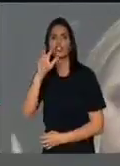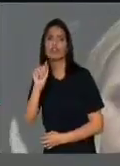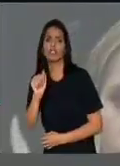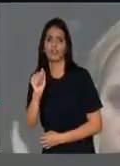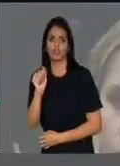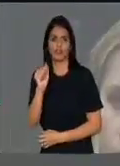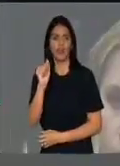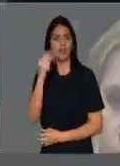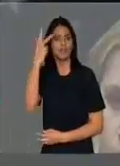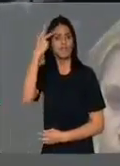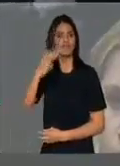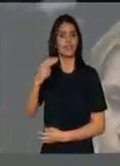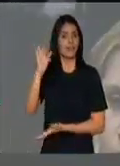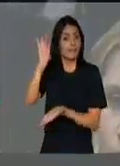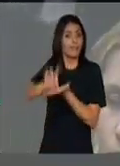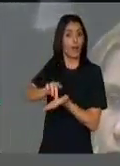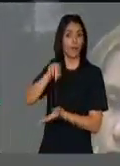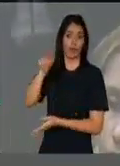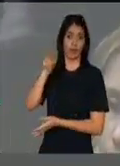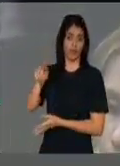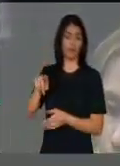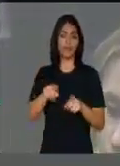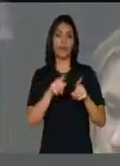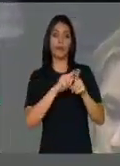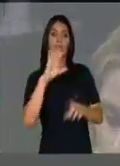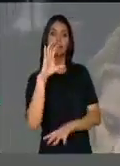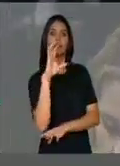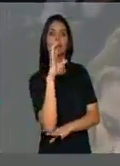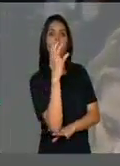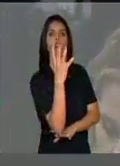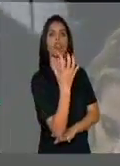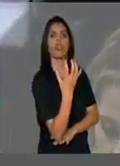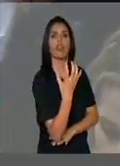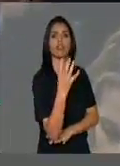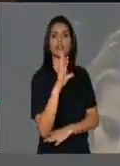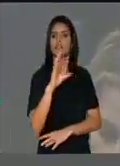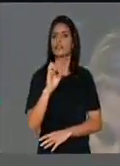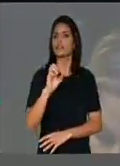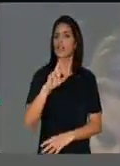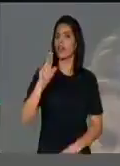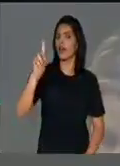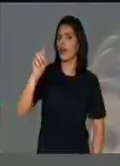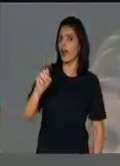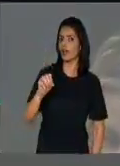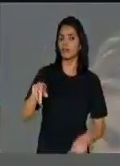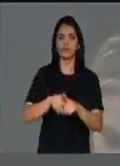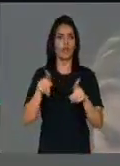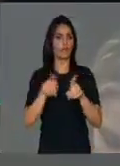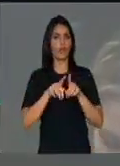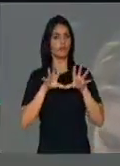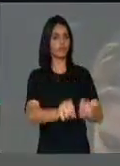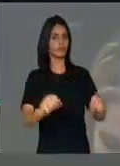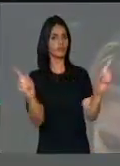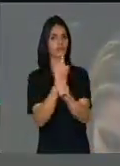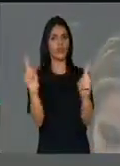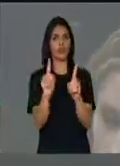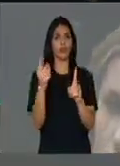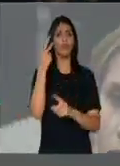Cerrado, para que você tenha plantação e comercialização de biocombustíveis,